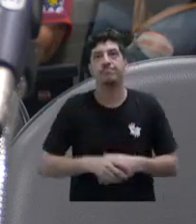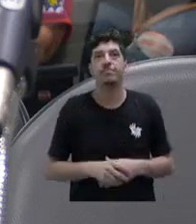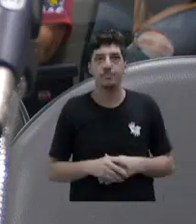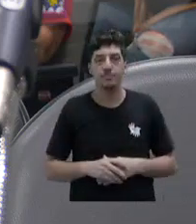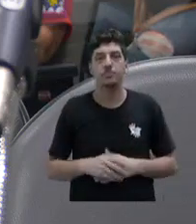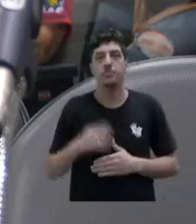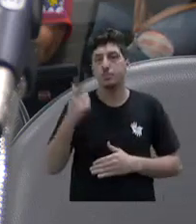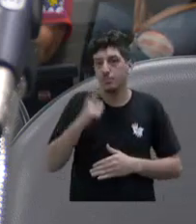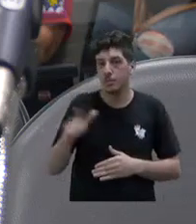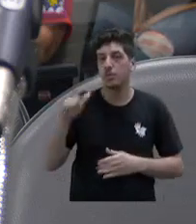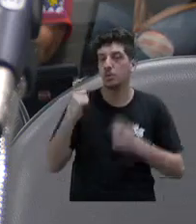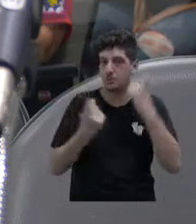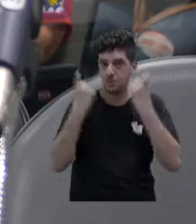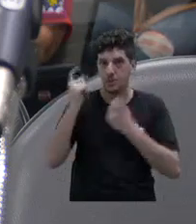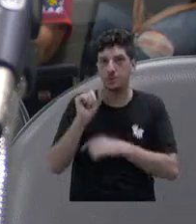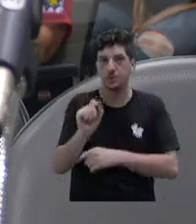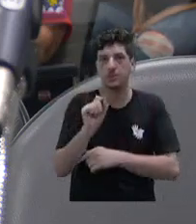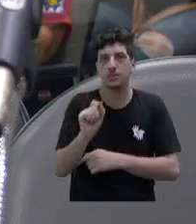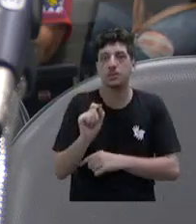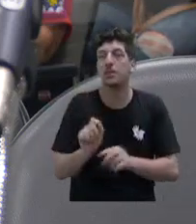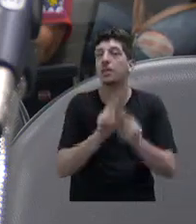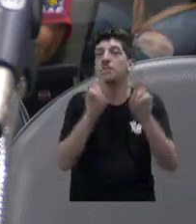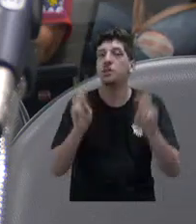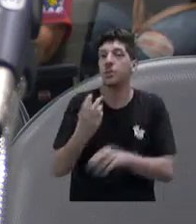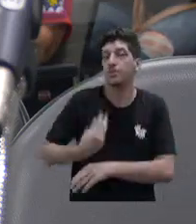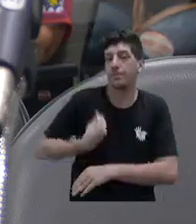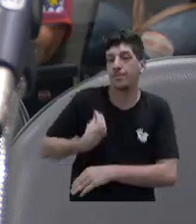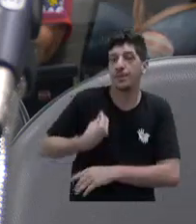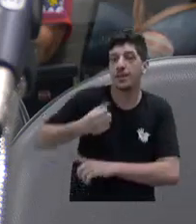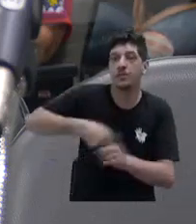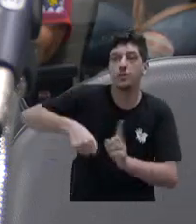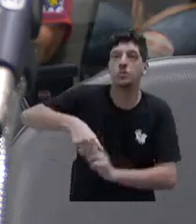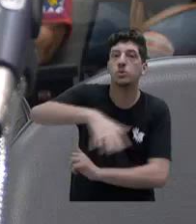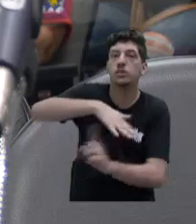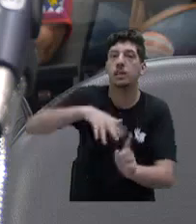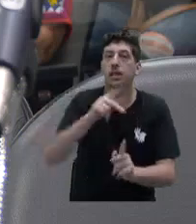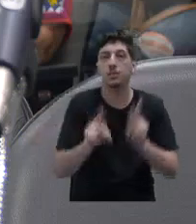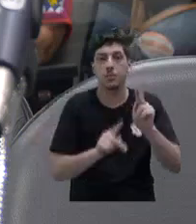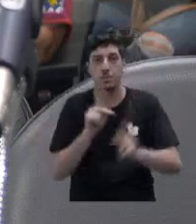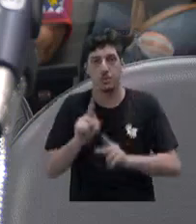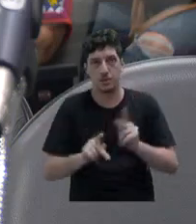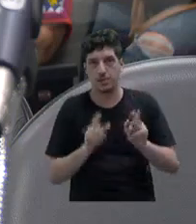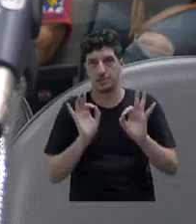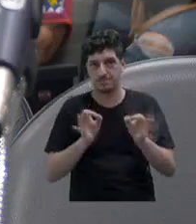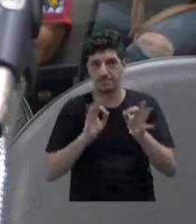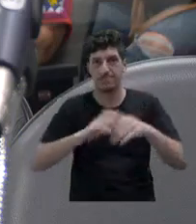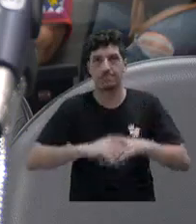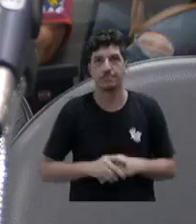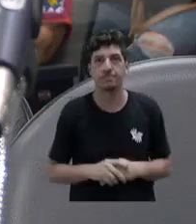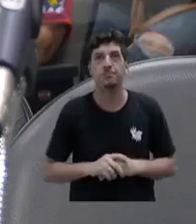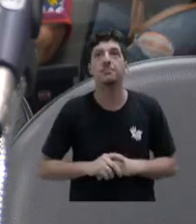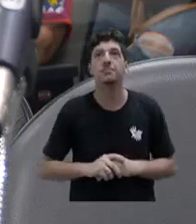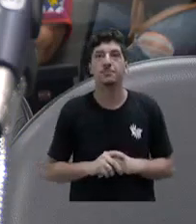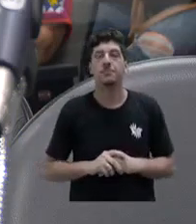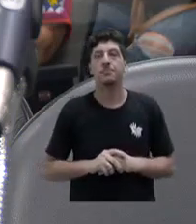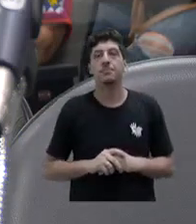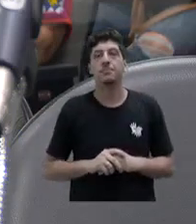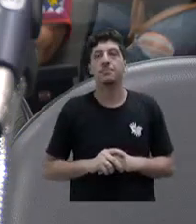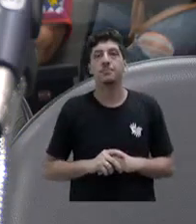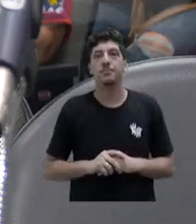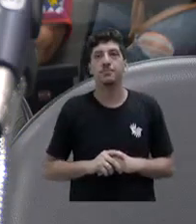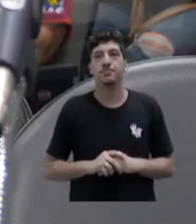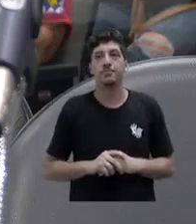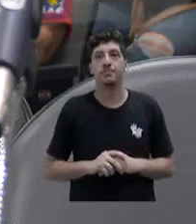Uma outra preocupação diz respeito à participação da sociedade civil, né? É importante a gente reafirmar